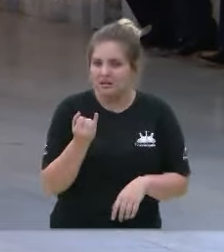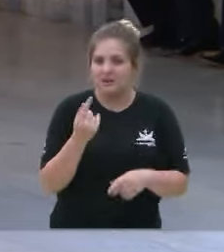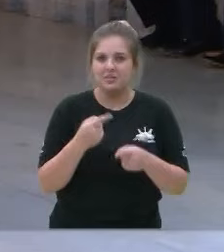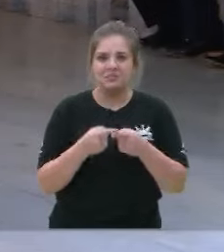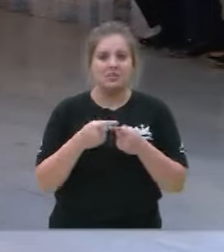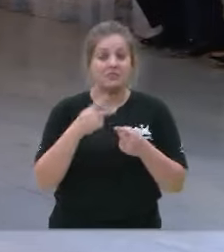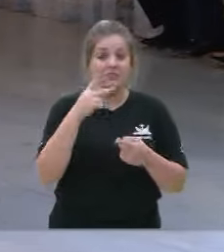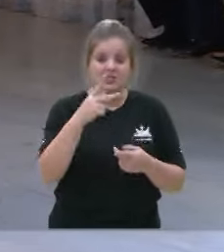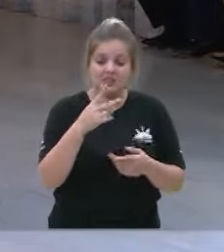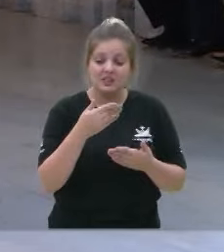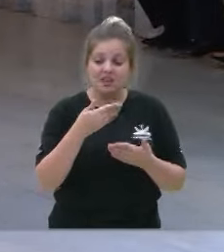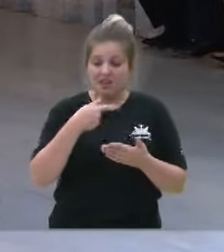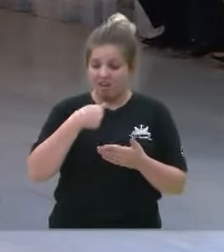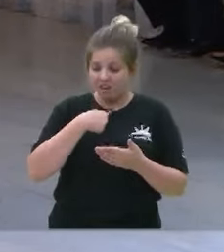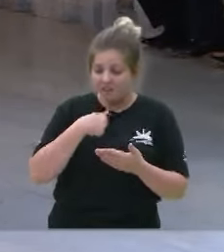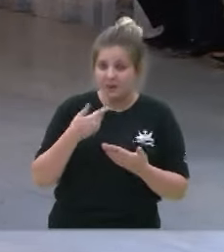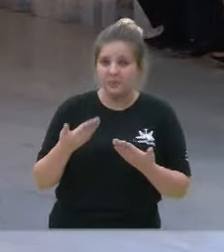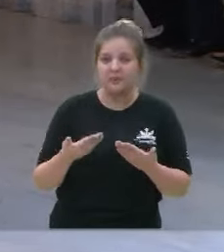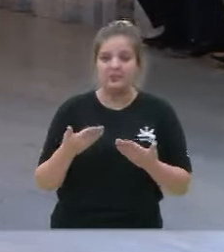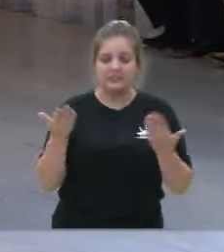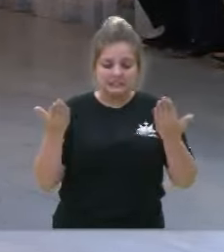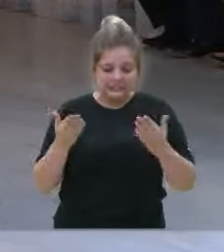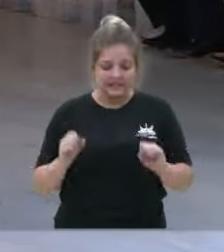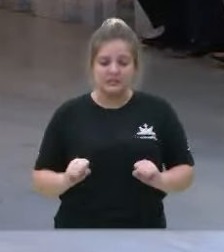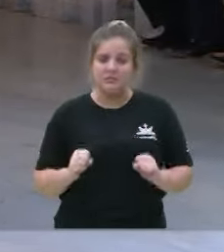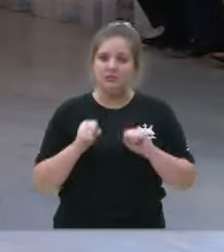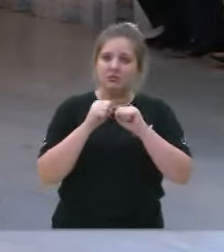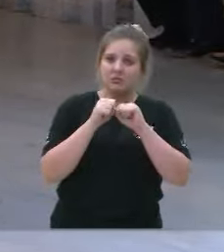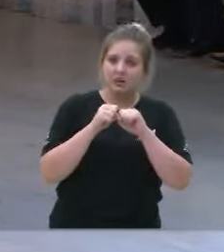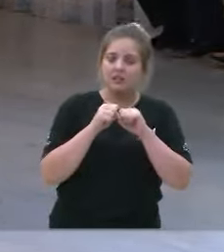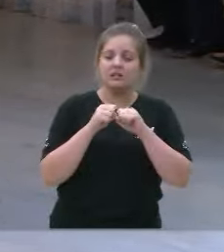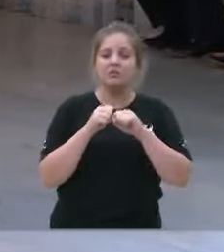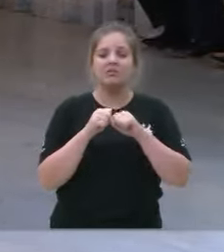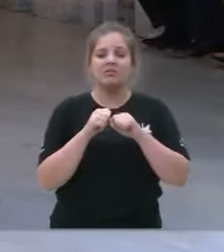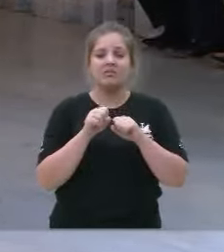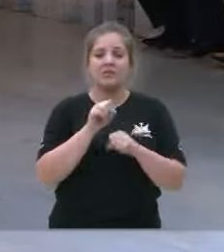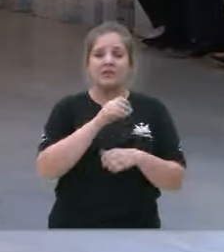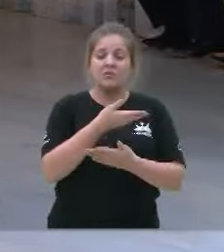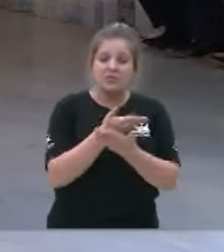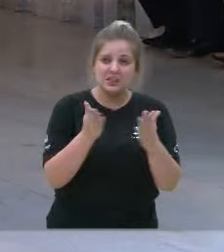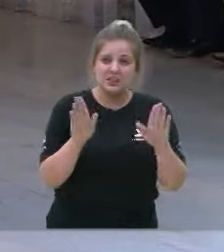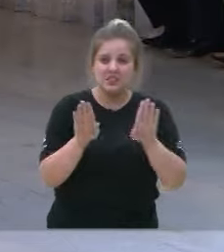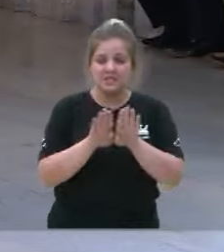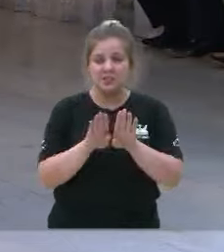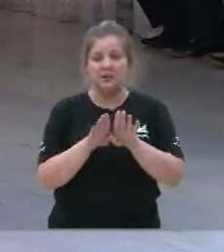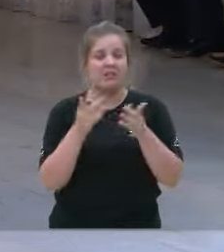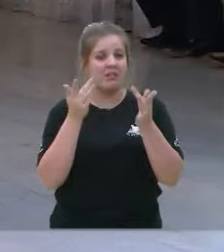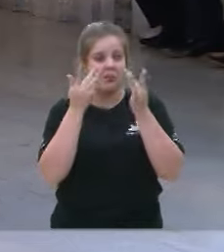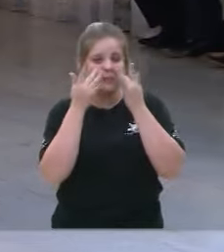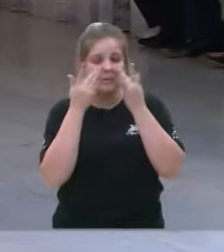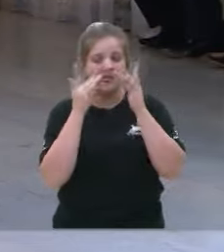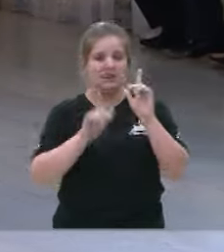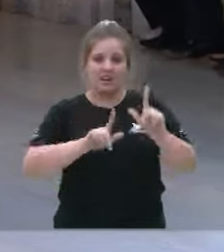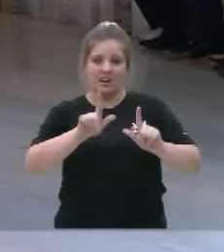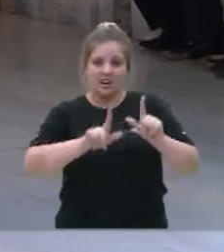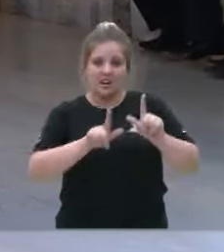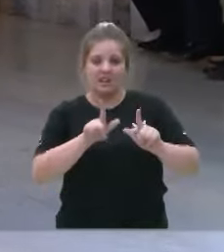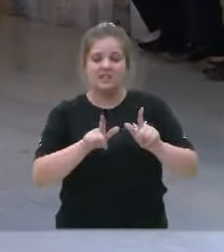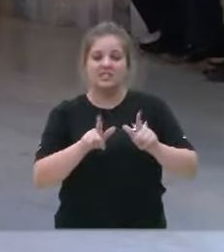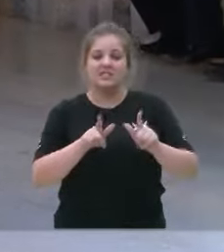eu nós que estamos neste Santuário aqueles que estão nos acompanhando pela TV paranismo